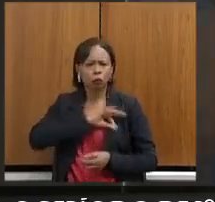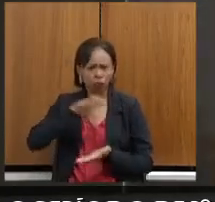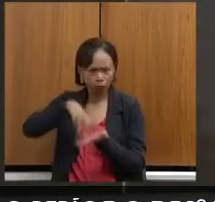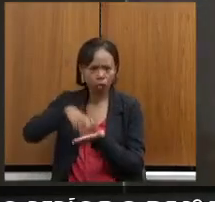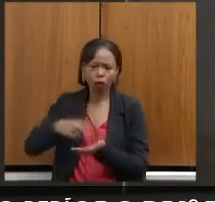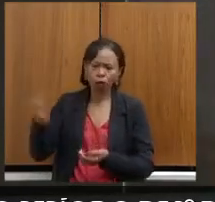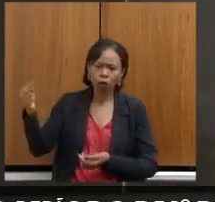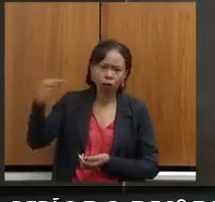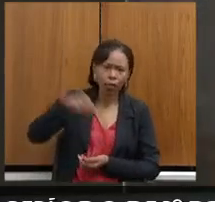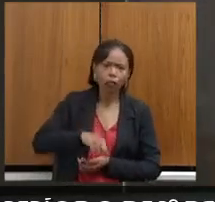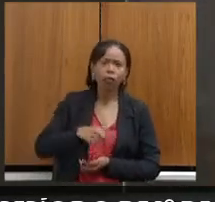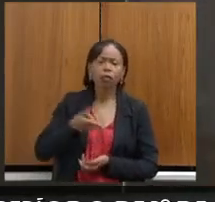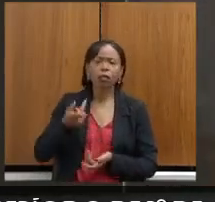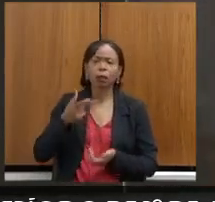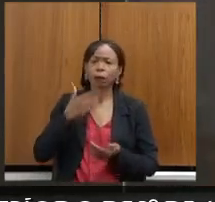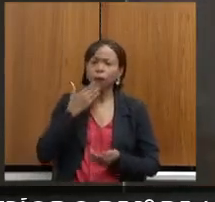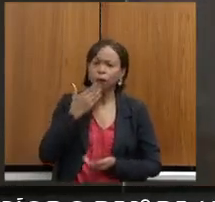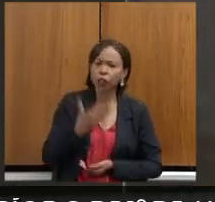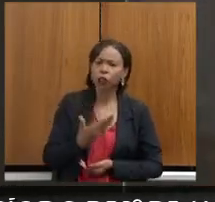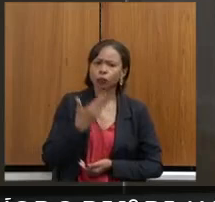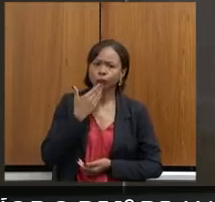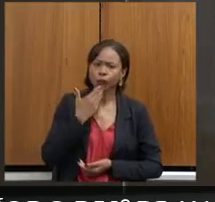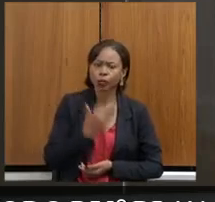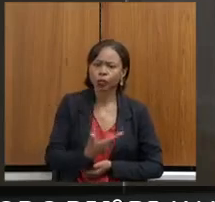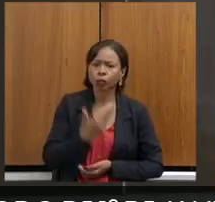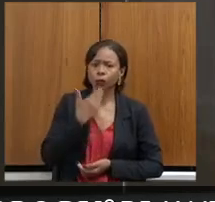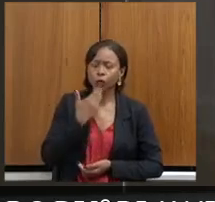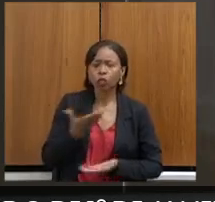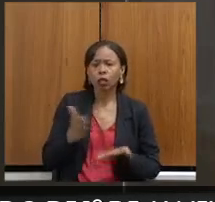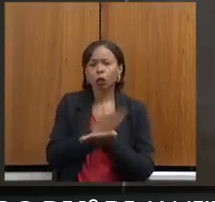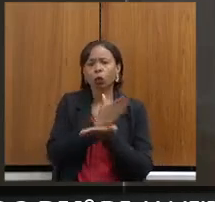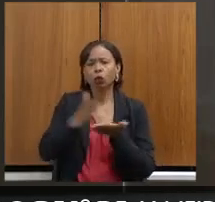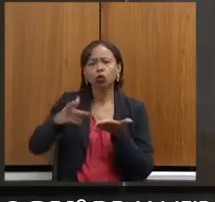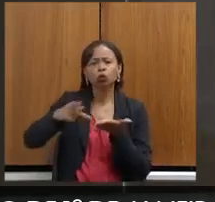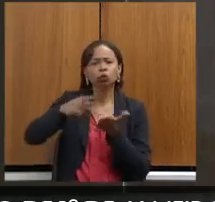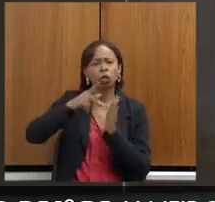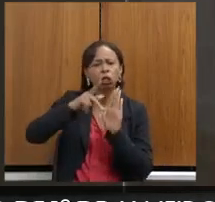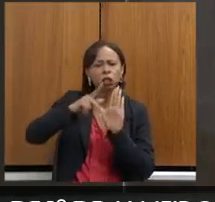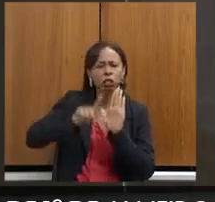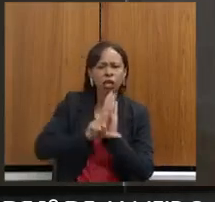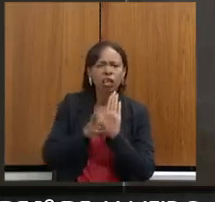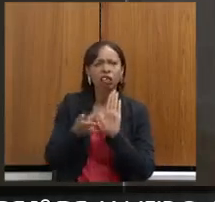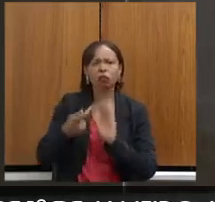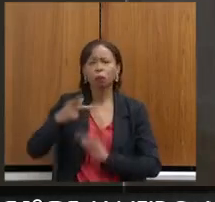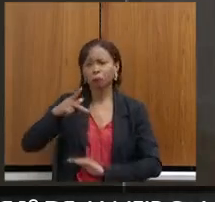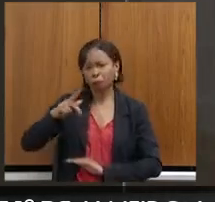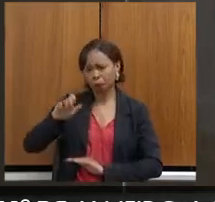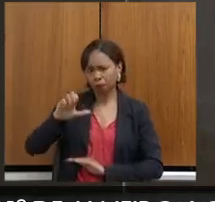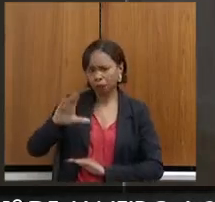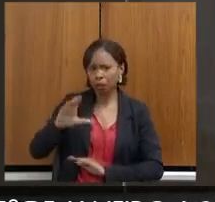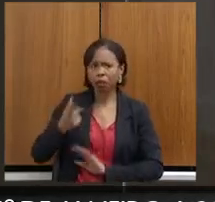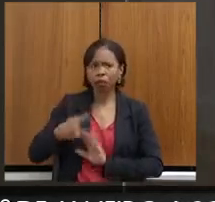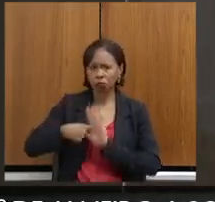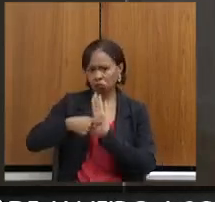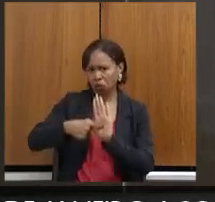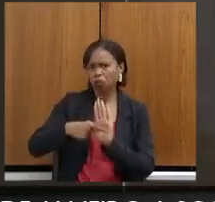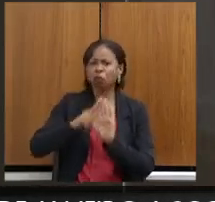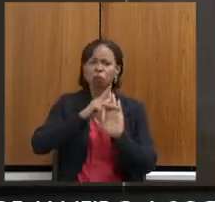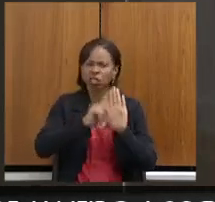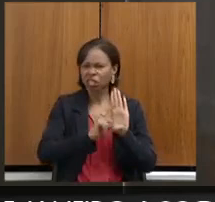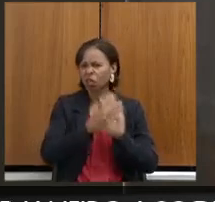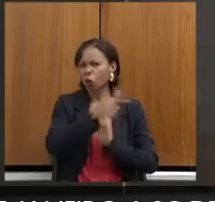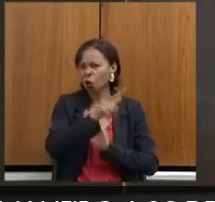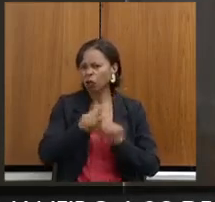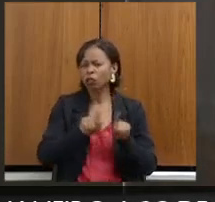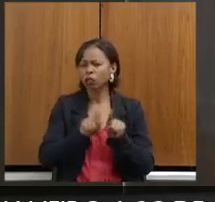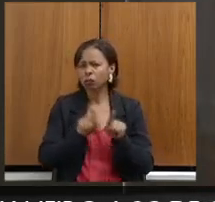cobrando né reivindicando as vezes é alguns projetos são apresentados aqui alguma pé aqui né o outro projeto de lei que muitas